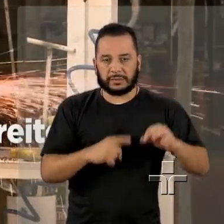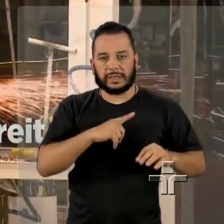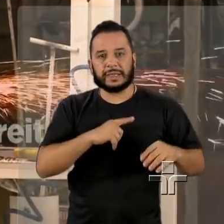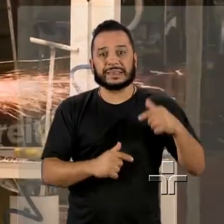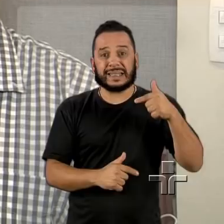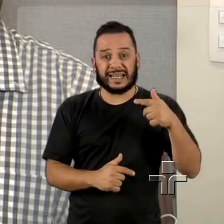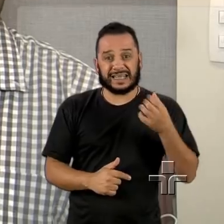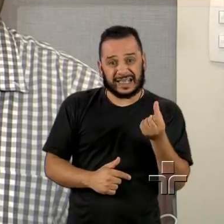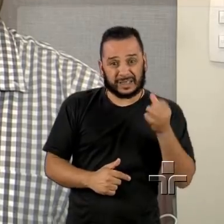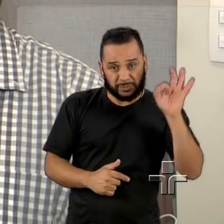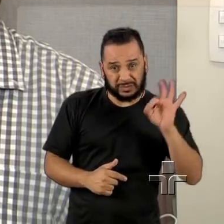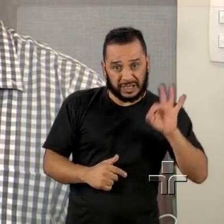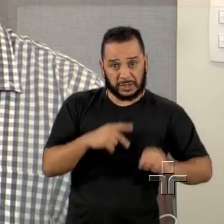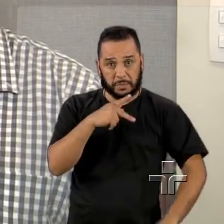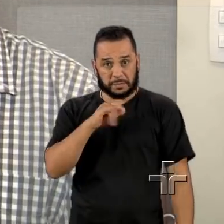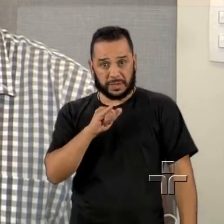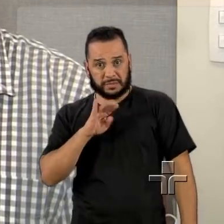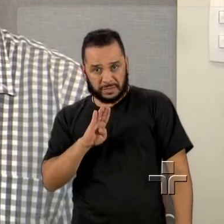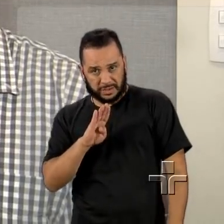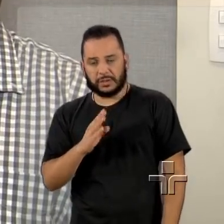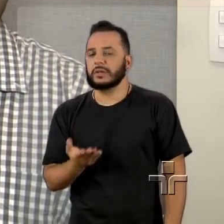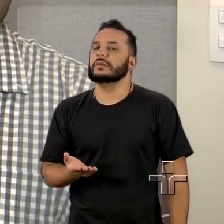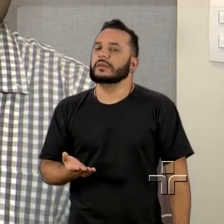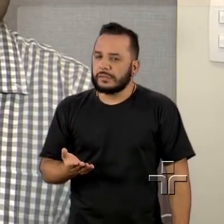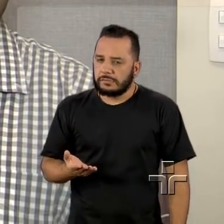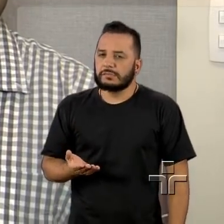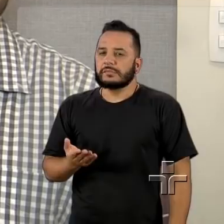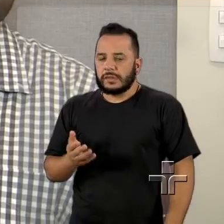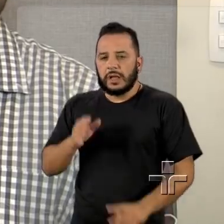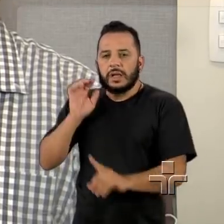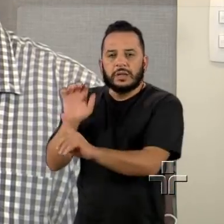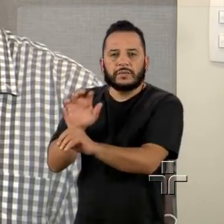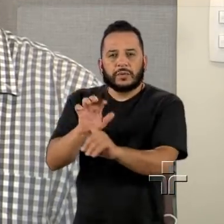essa percepção do brasileiro chega a ser compreensível. Mas quem olha para a